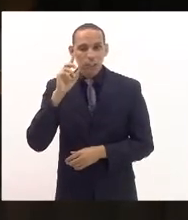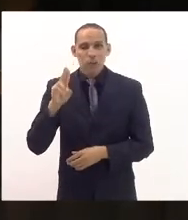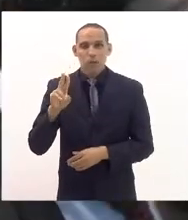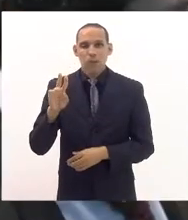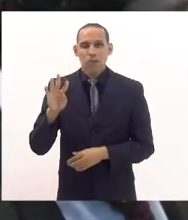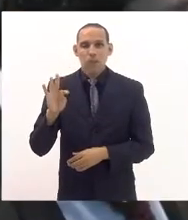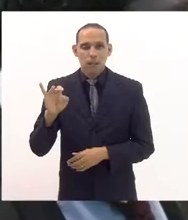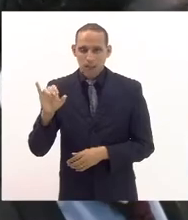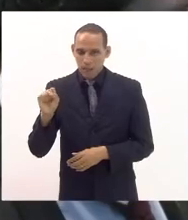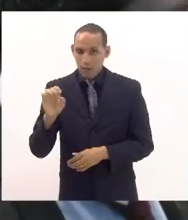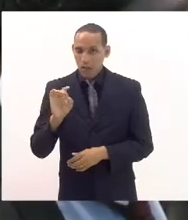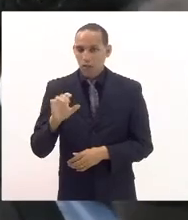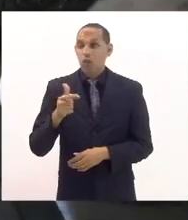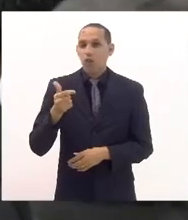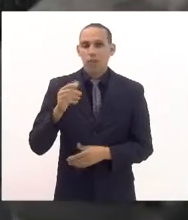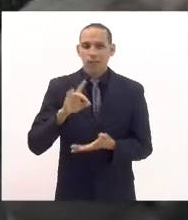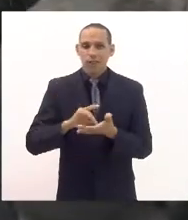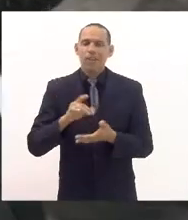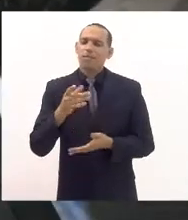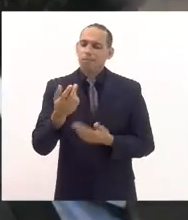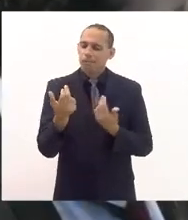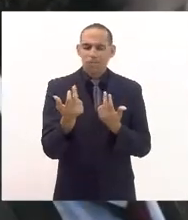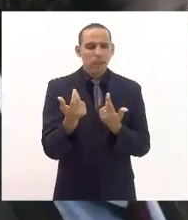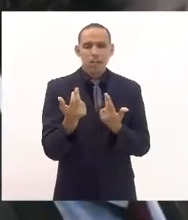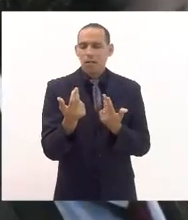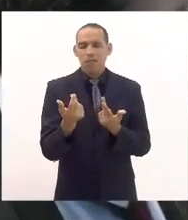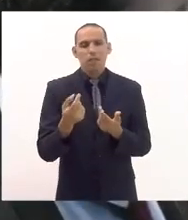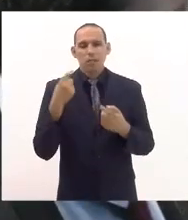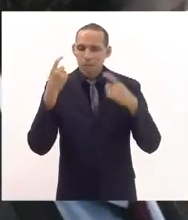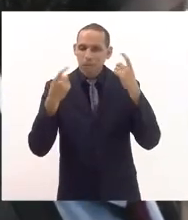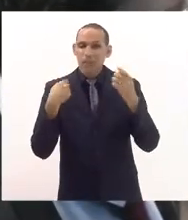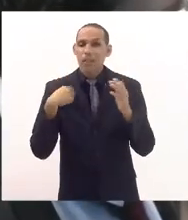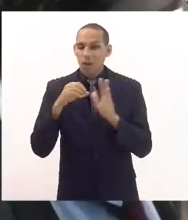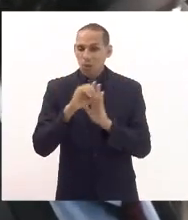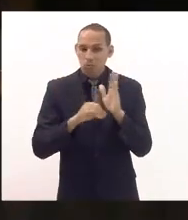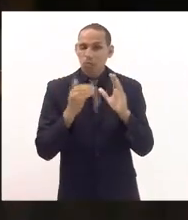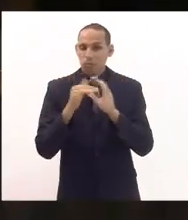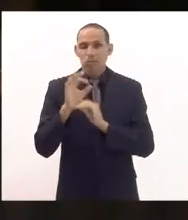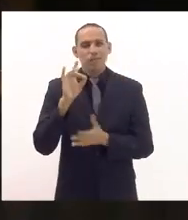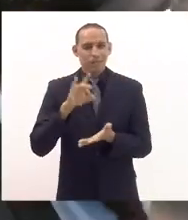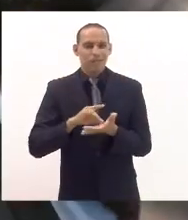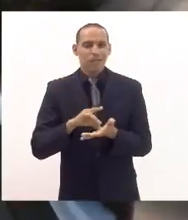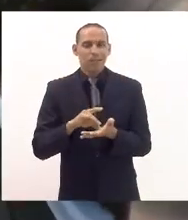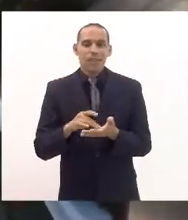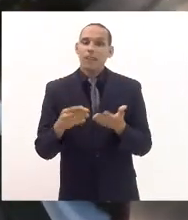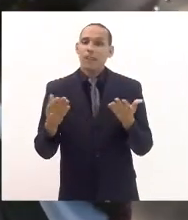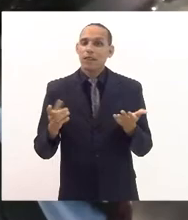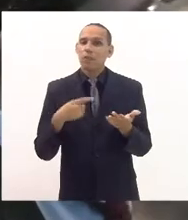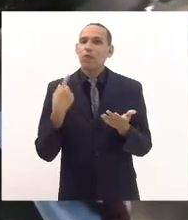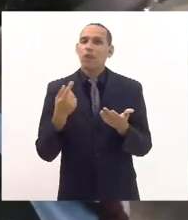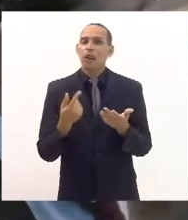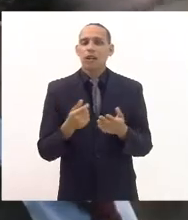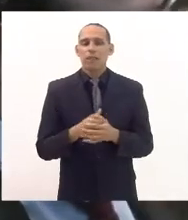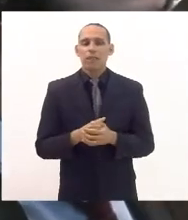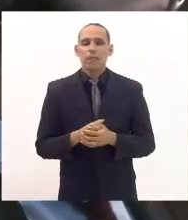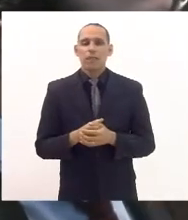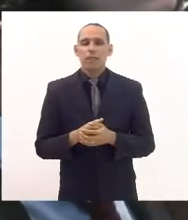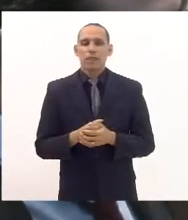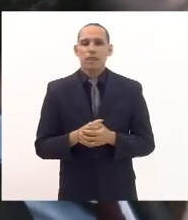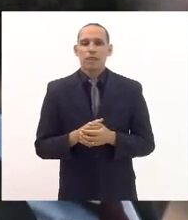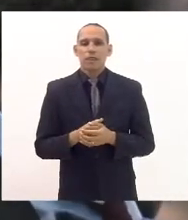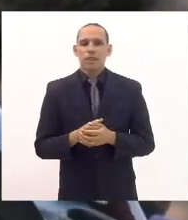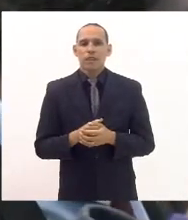dos a sua preocupação é a minha eu que tanto é que ele oficia isso por escrito verdade então a gente faz a gente